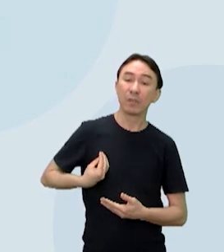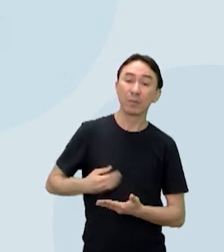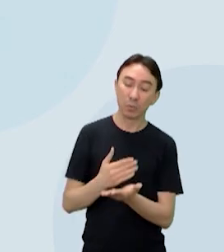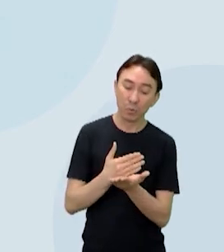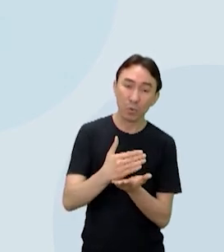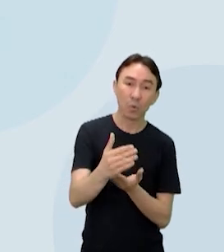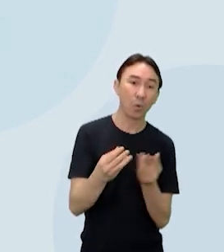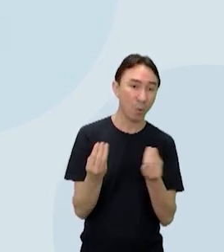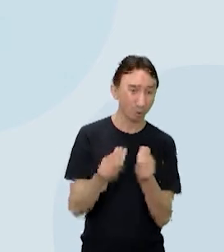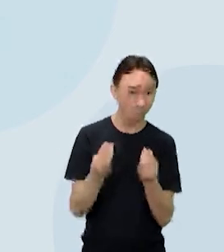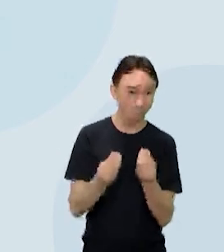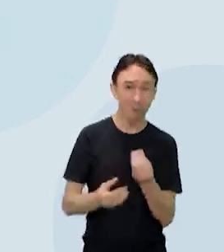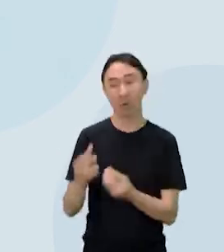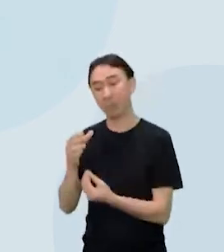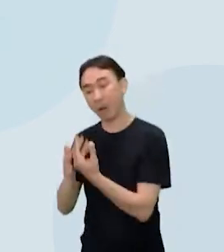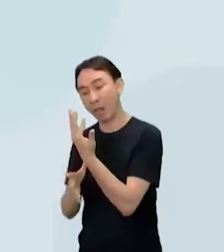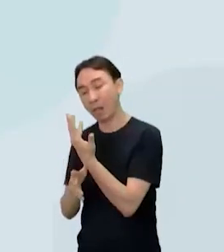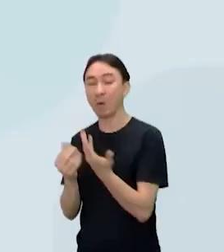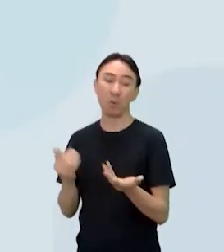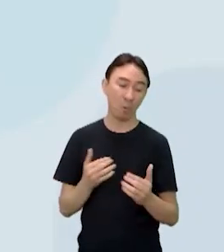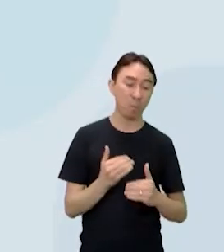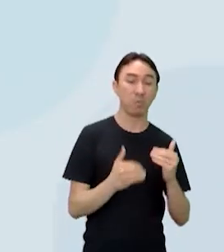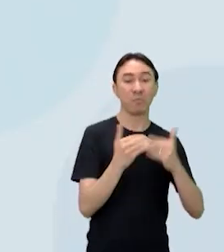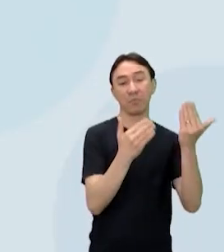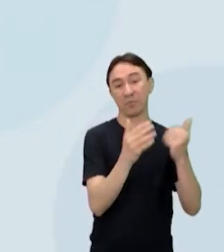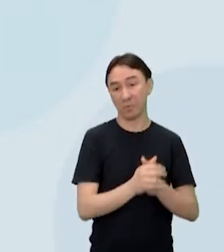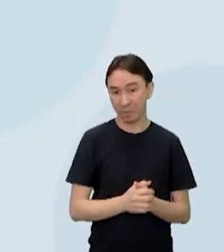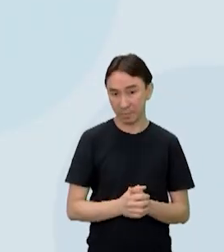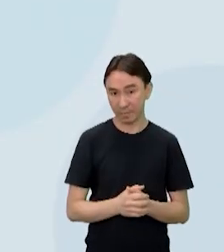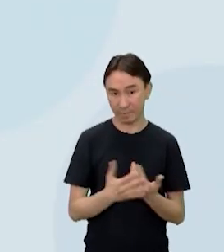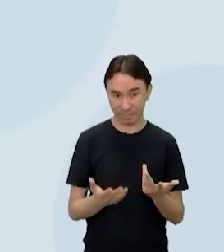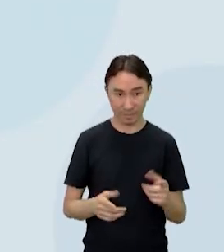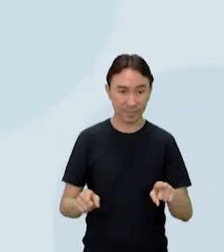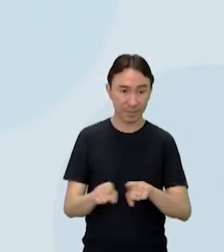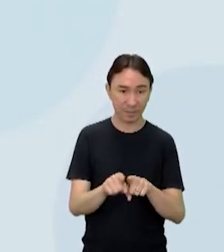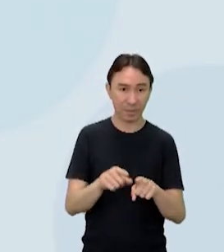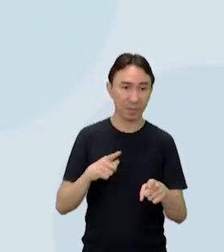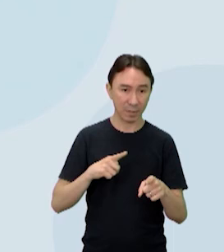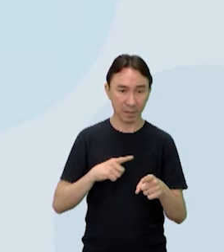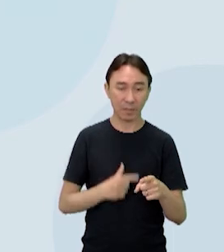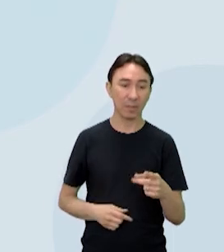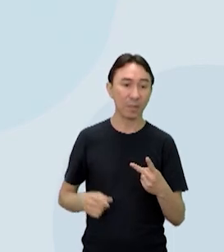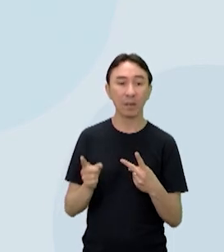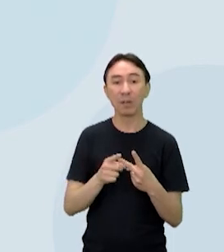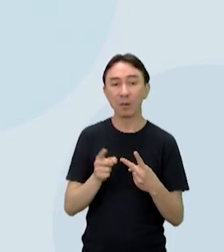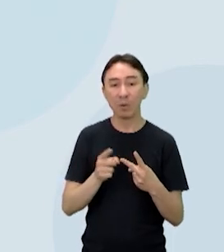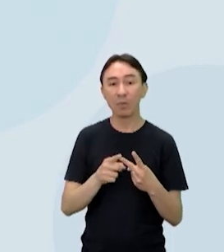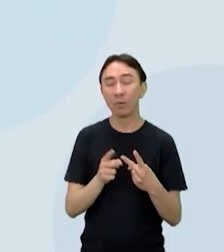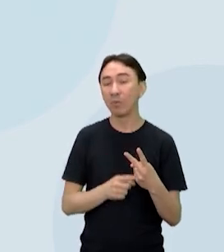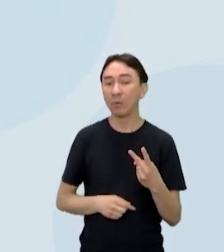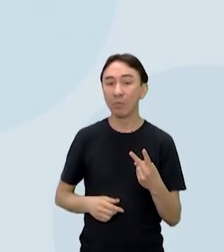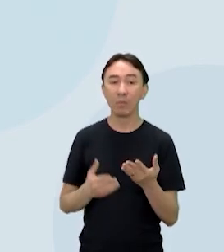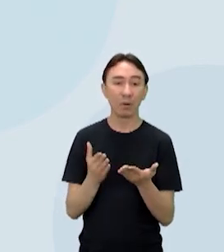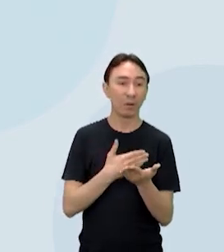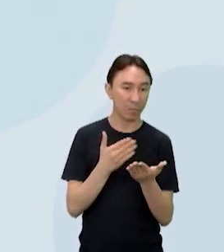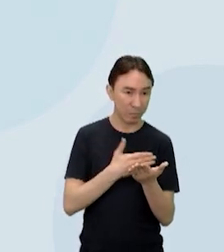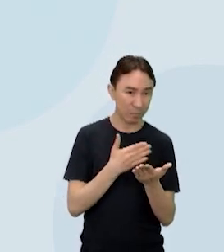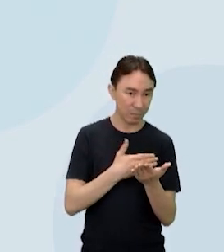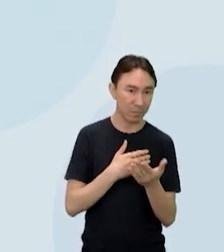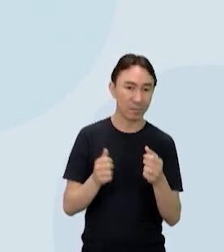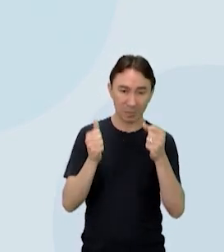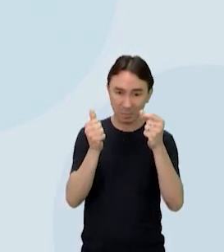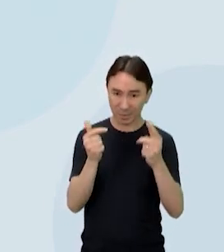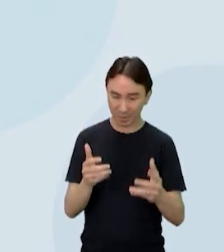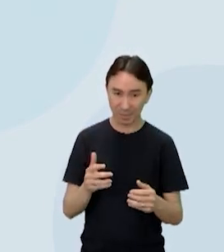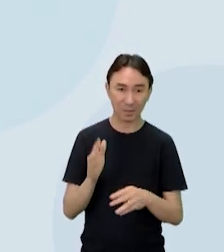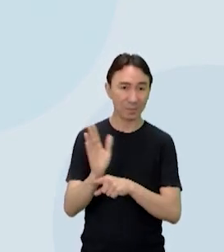vídeo onde explica passo a passo as principais hipóteses e teorias a respeito da origem da vida. O